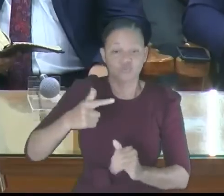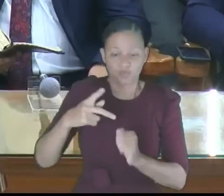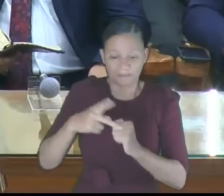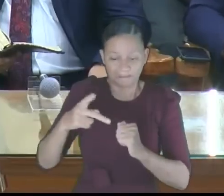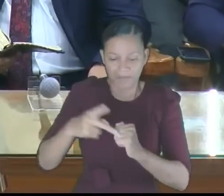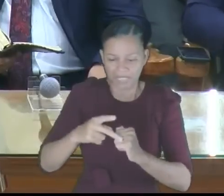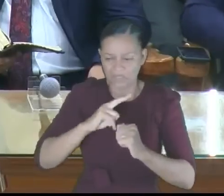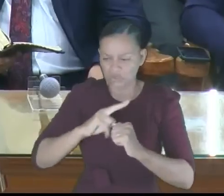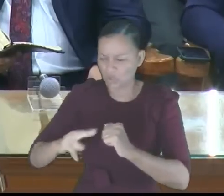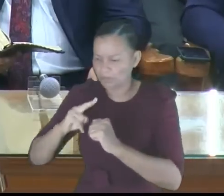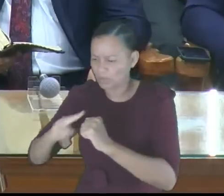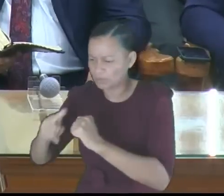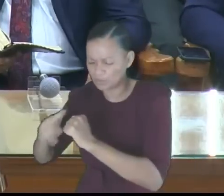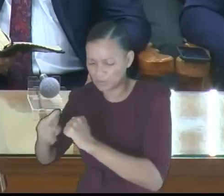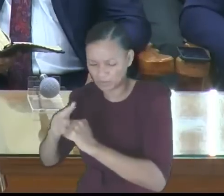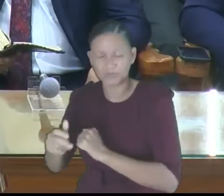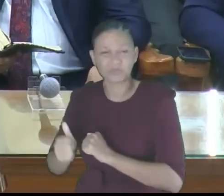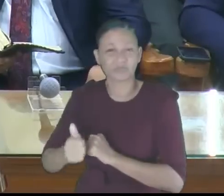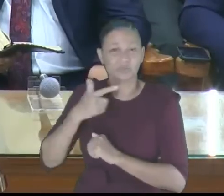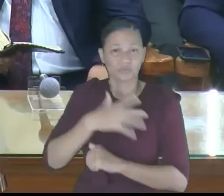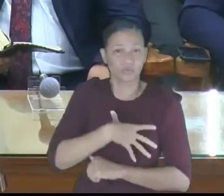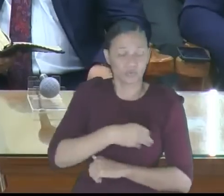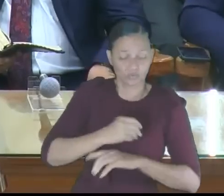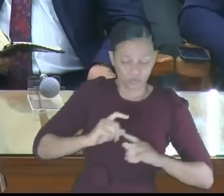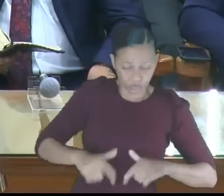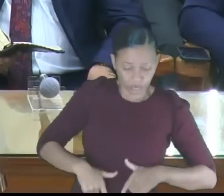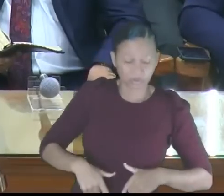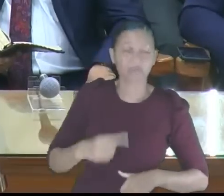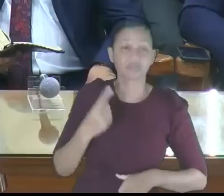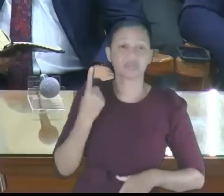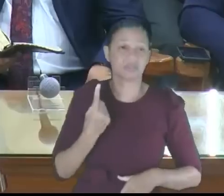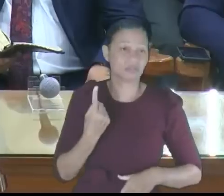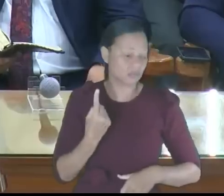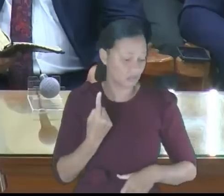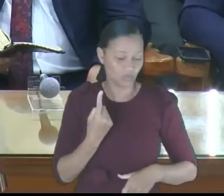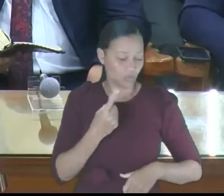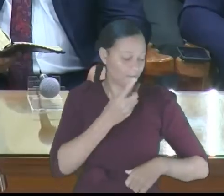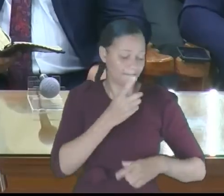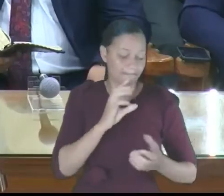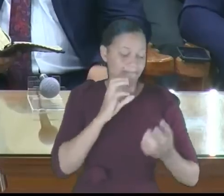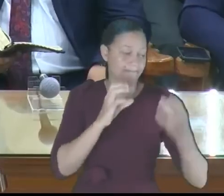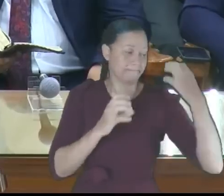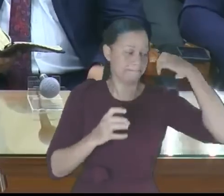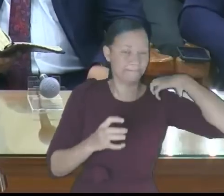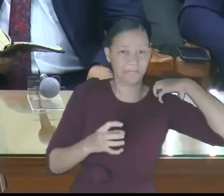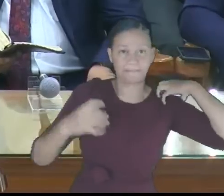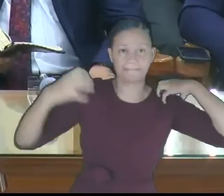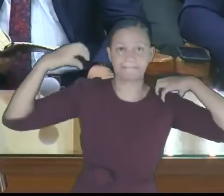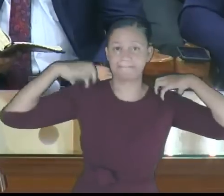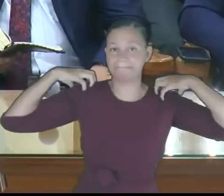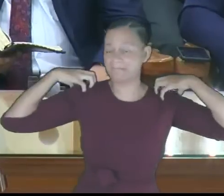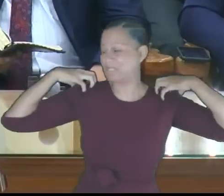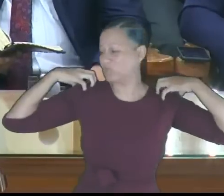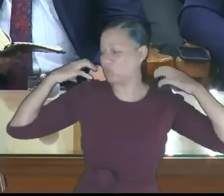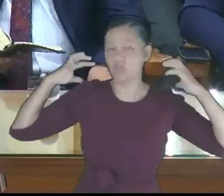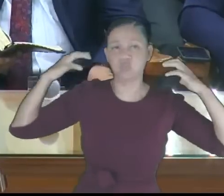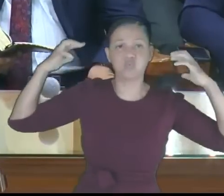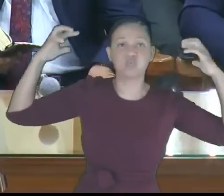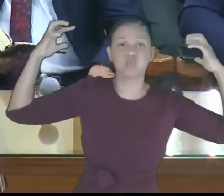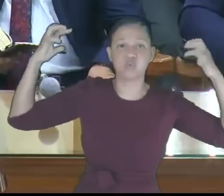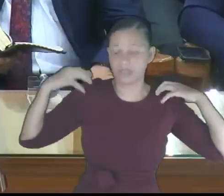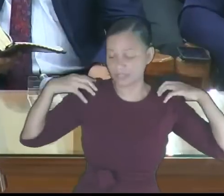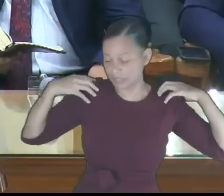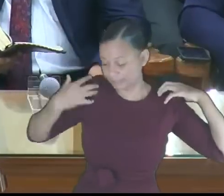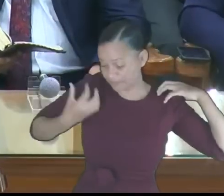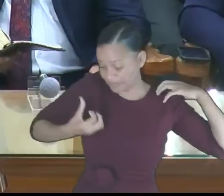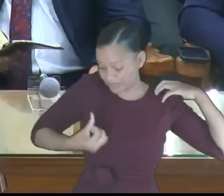nomes dos filhos de Israel, ele entrava com 2 pedras, uma aqui e outra aqui, pedras preciosas, 6 nomes de um lado